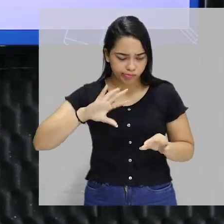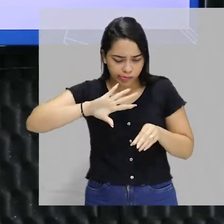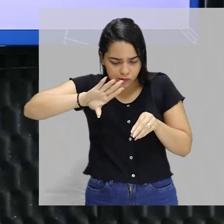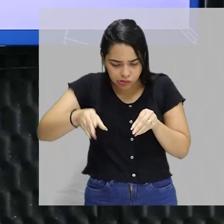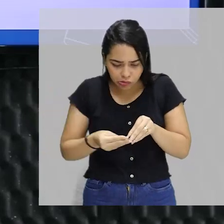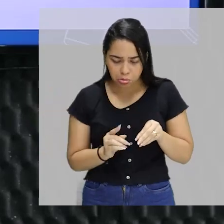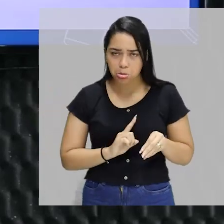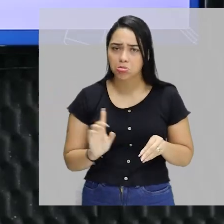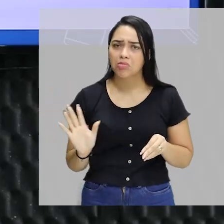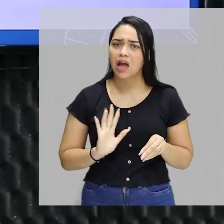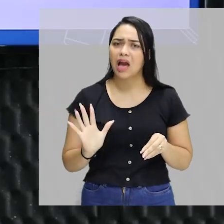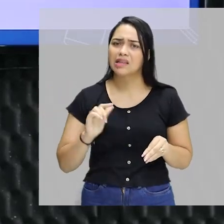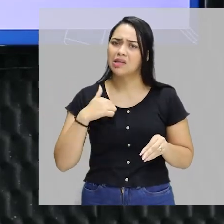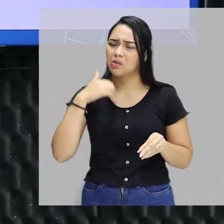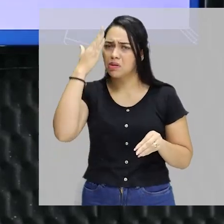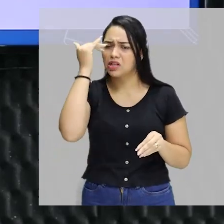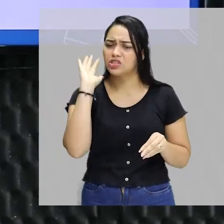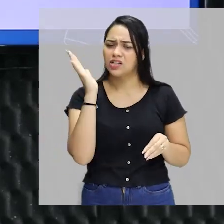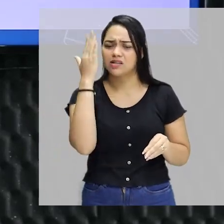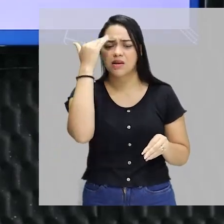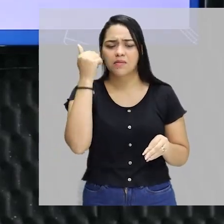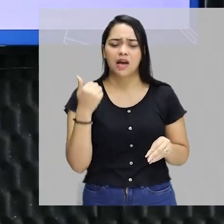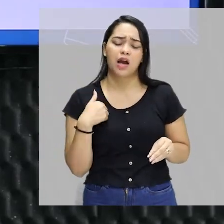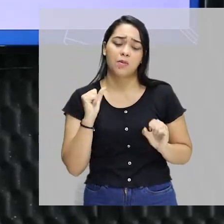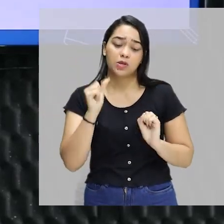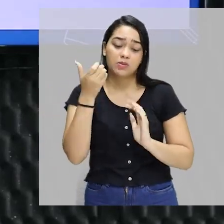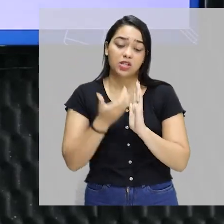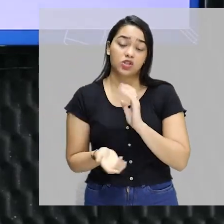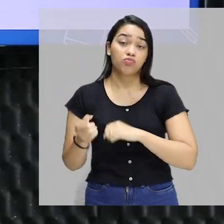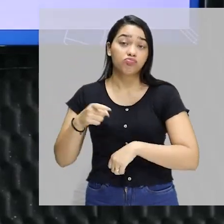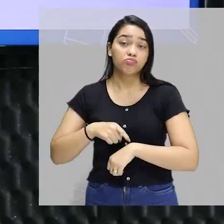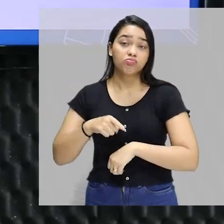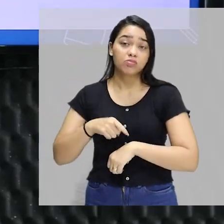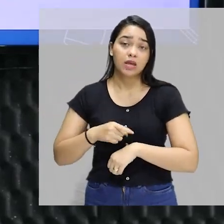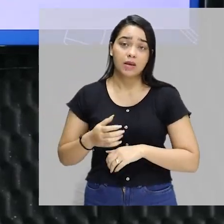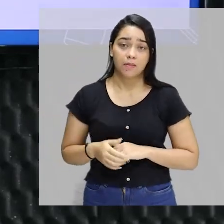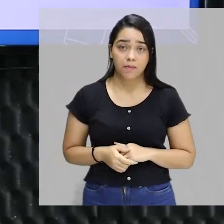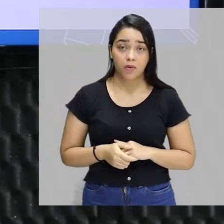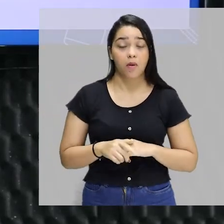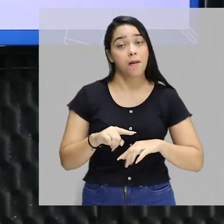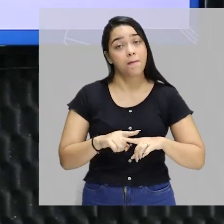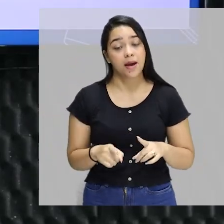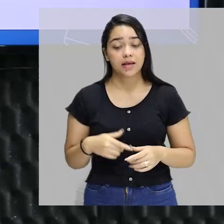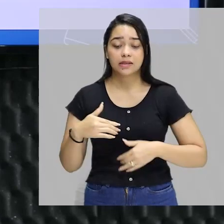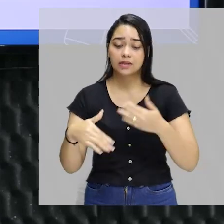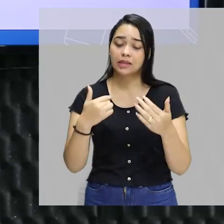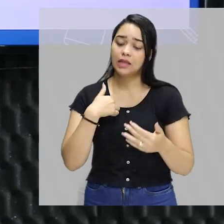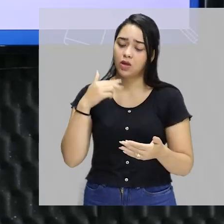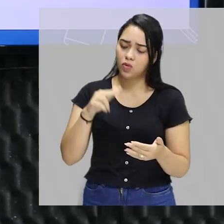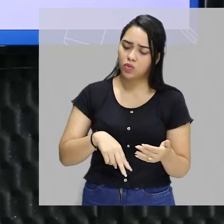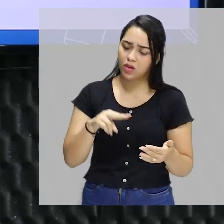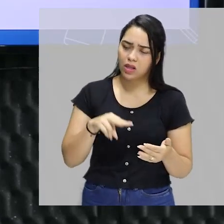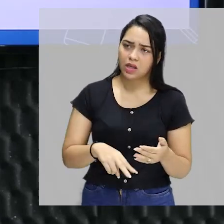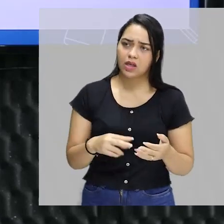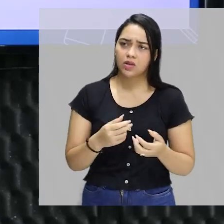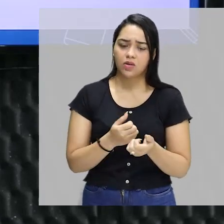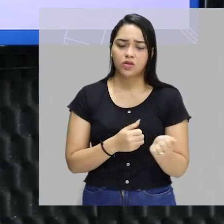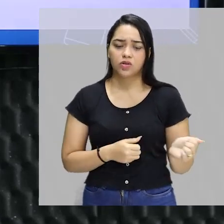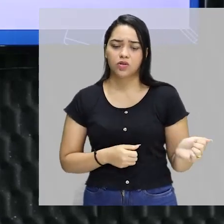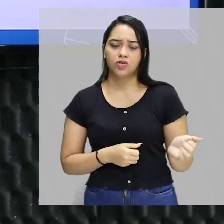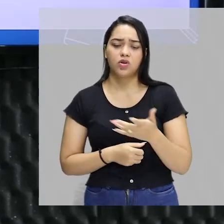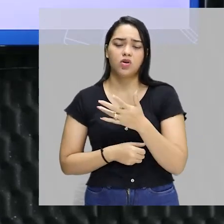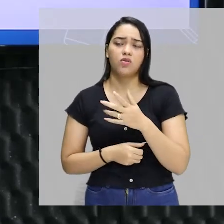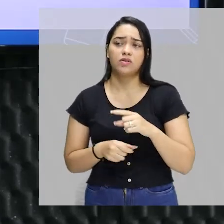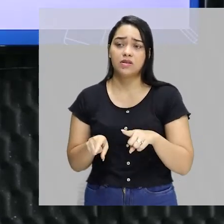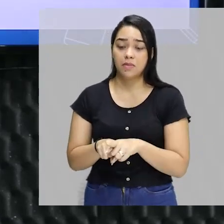acrescentou em nada. Ah, tudo que eu li eu já sabia? Posso pensar, perdi meu tempo. Mas, à medida que eu vou lendo, eu vou fazendo novas